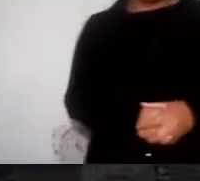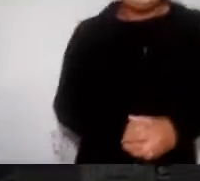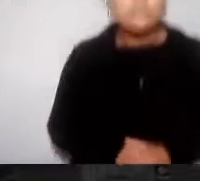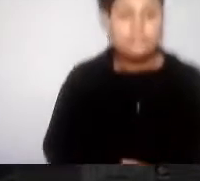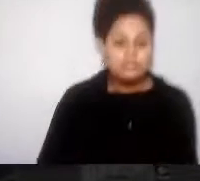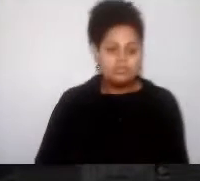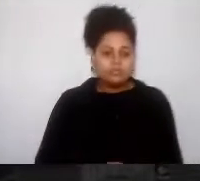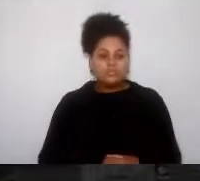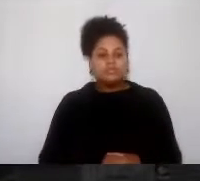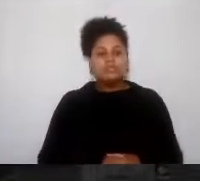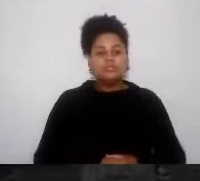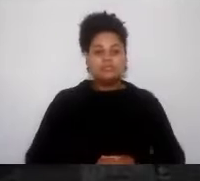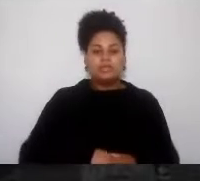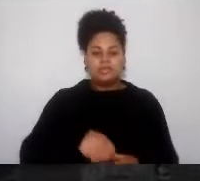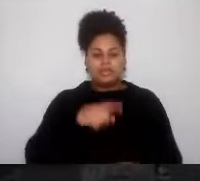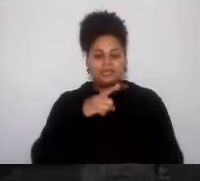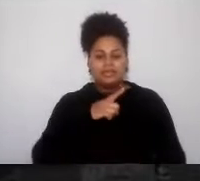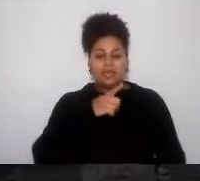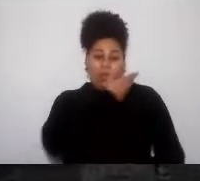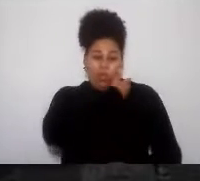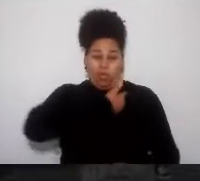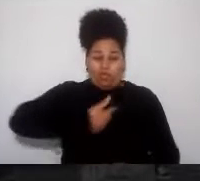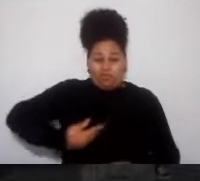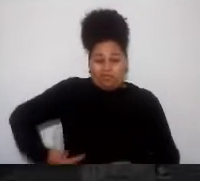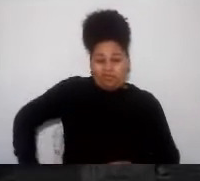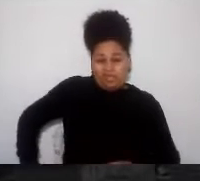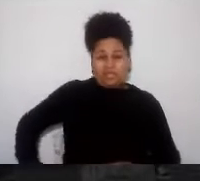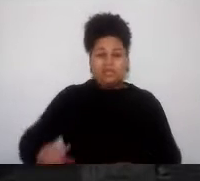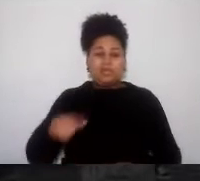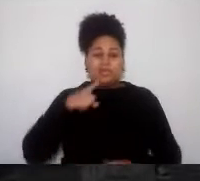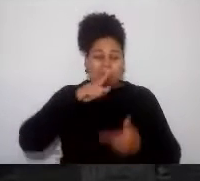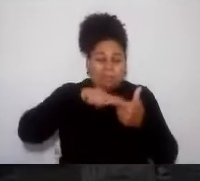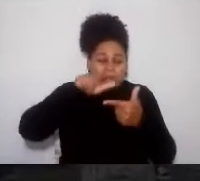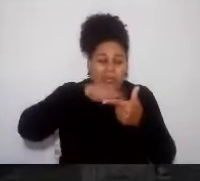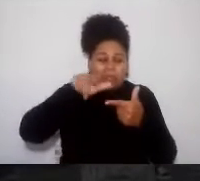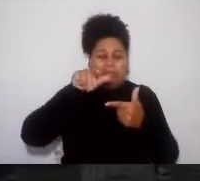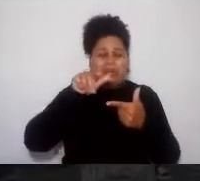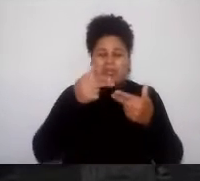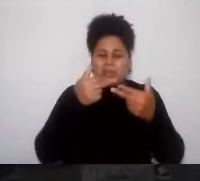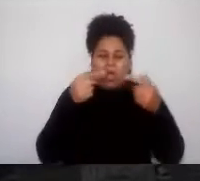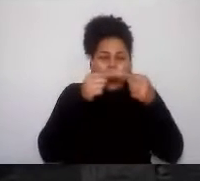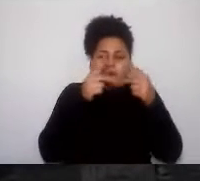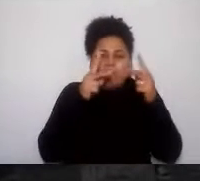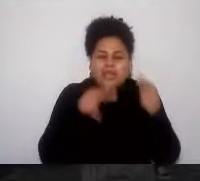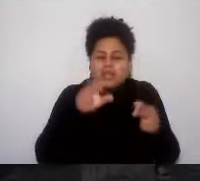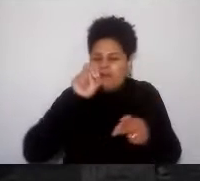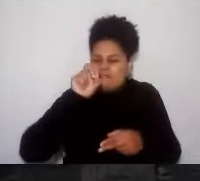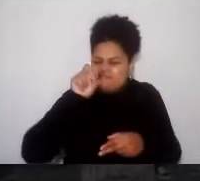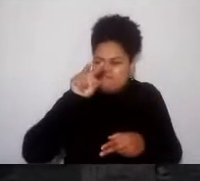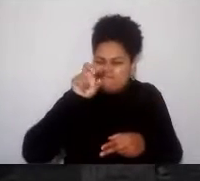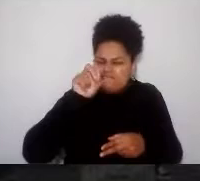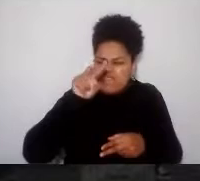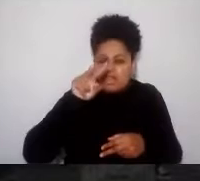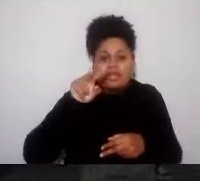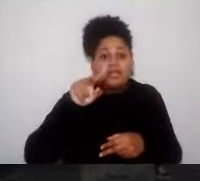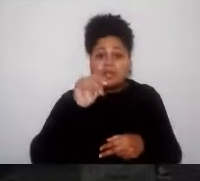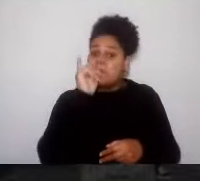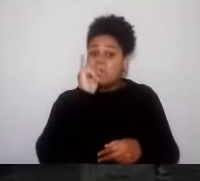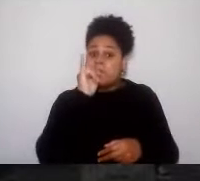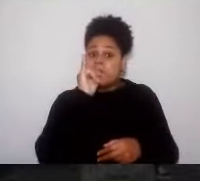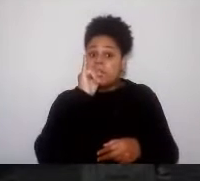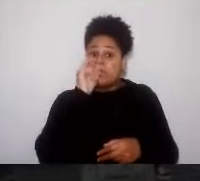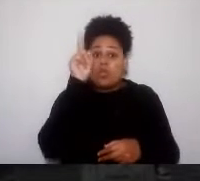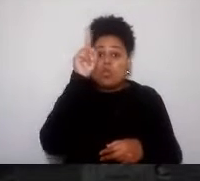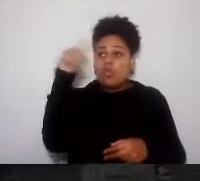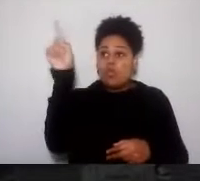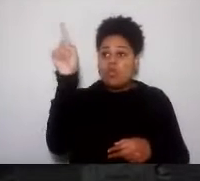ovos envenenados. Eles nos criam problemas. Vejam, por exemplo, essa última aprovação